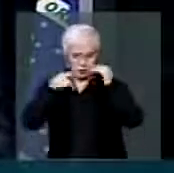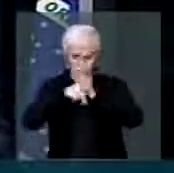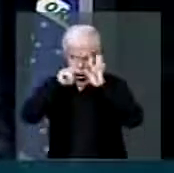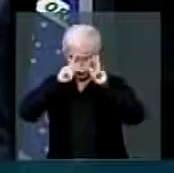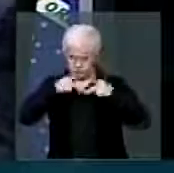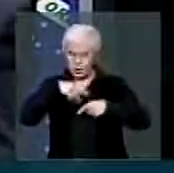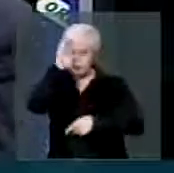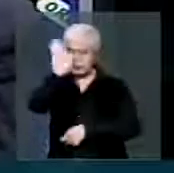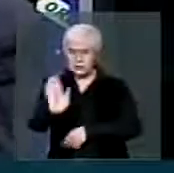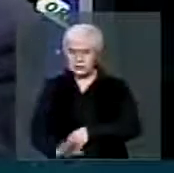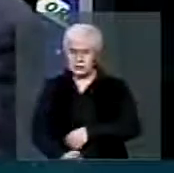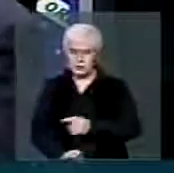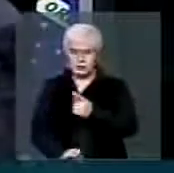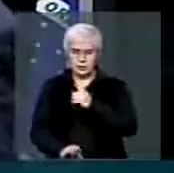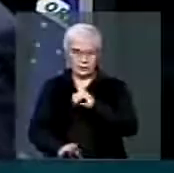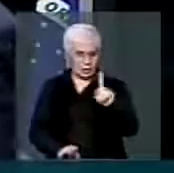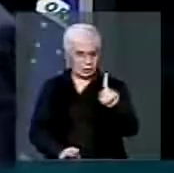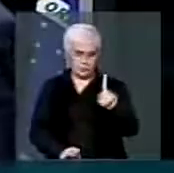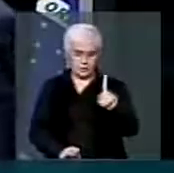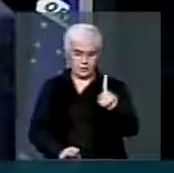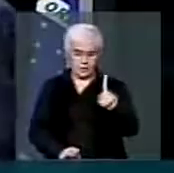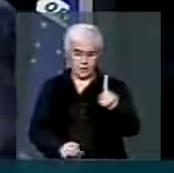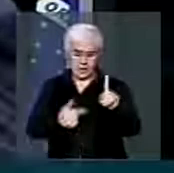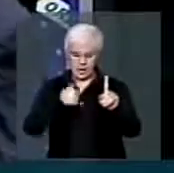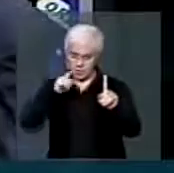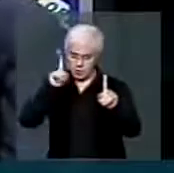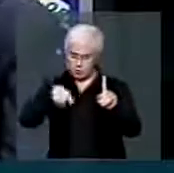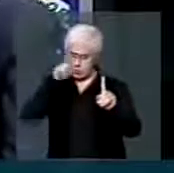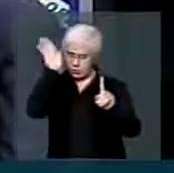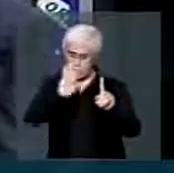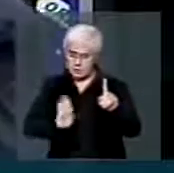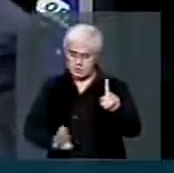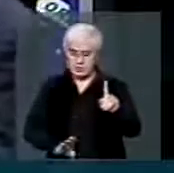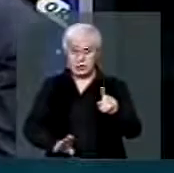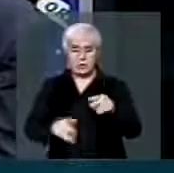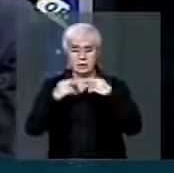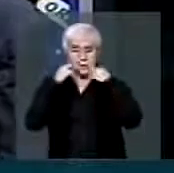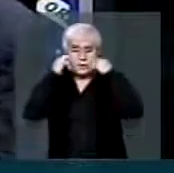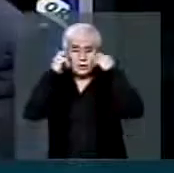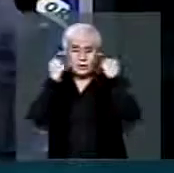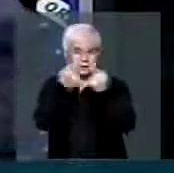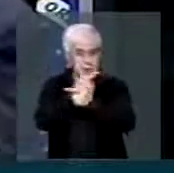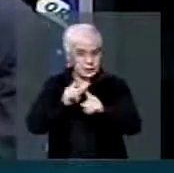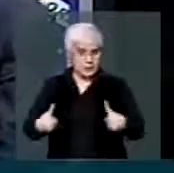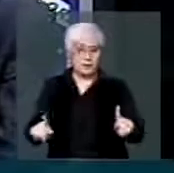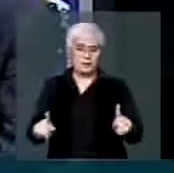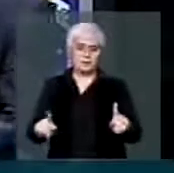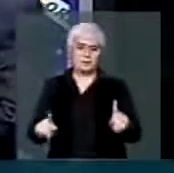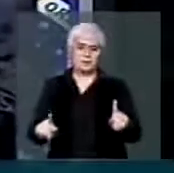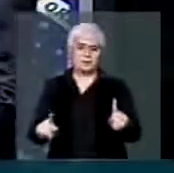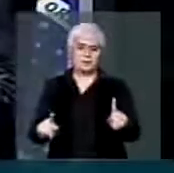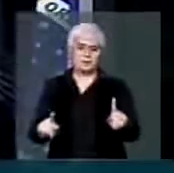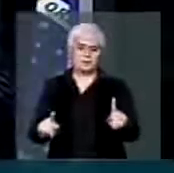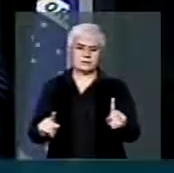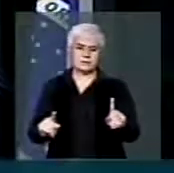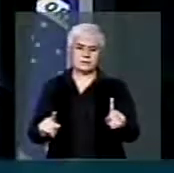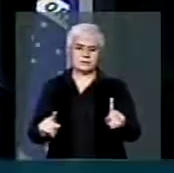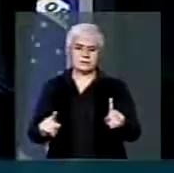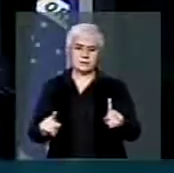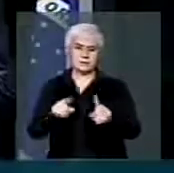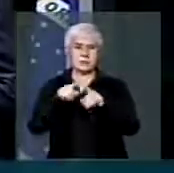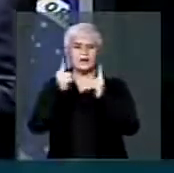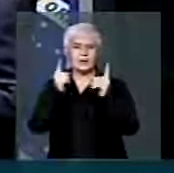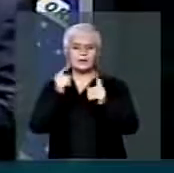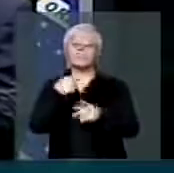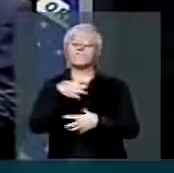filhos nunca terão vergonha de serem brasileiros. Os brasileiros nunca terão vergonha de serem brasileiros.